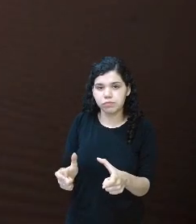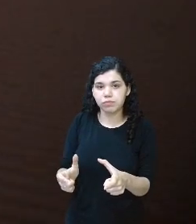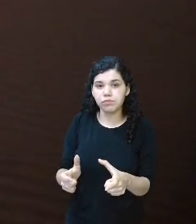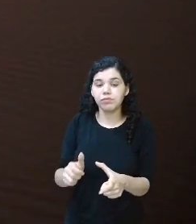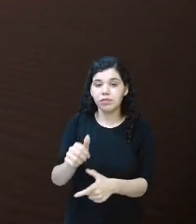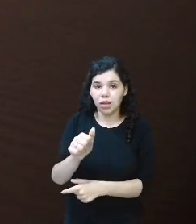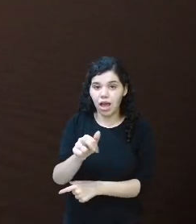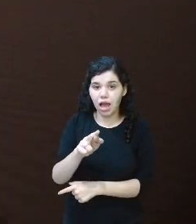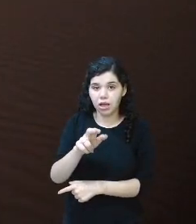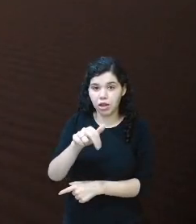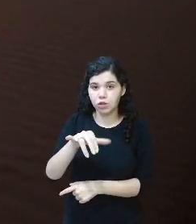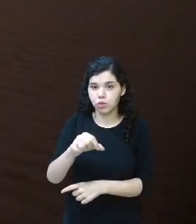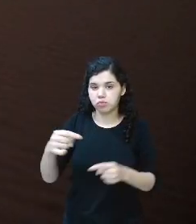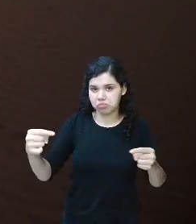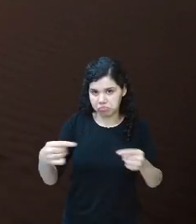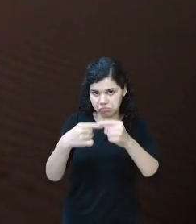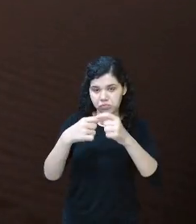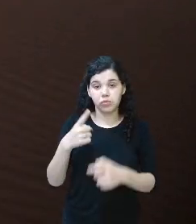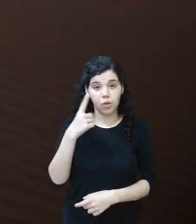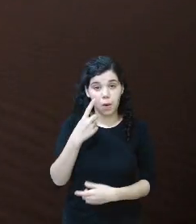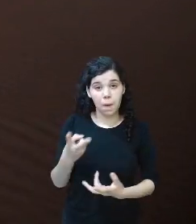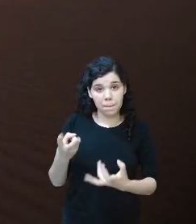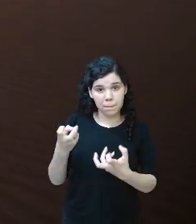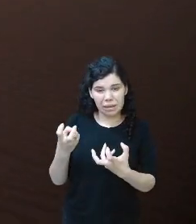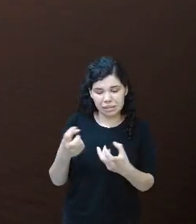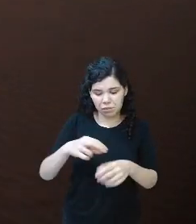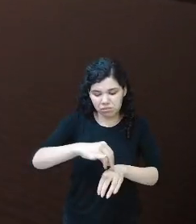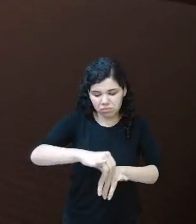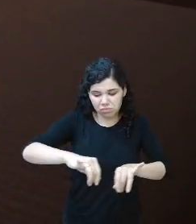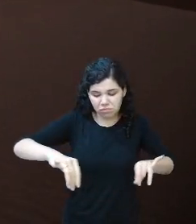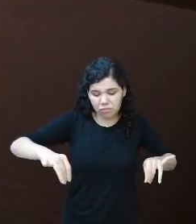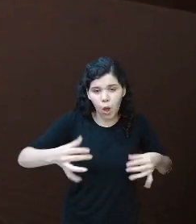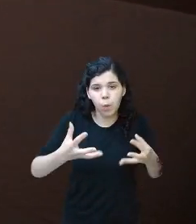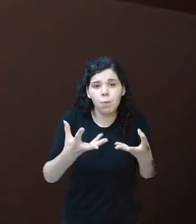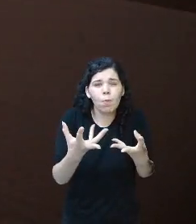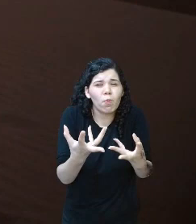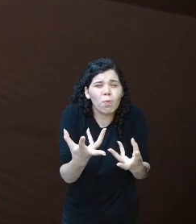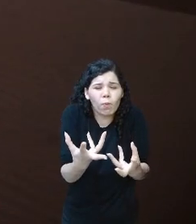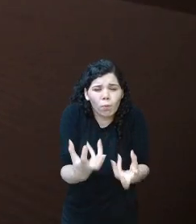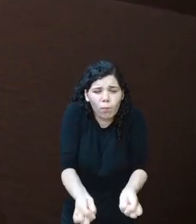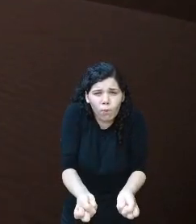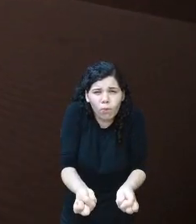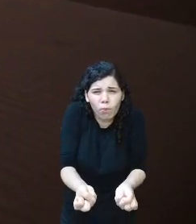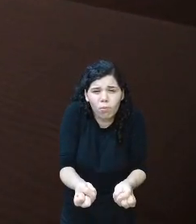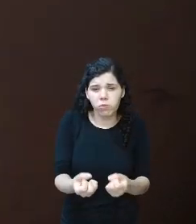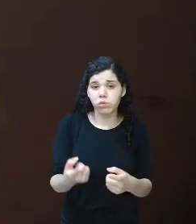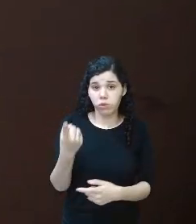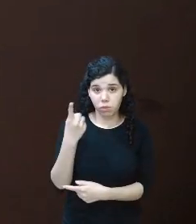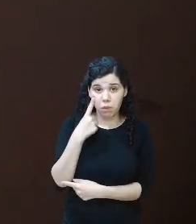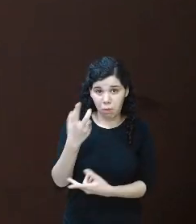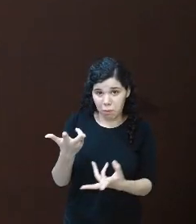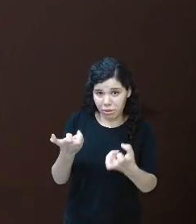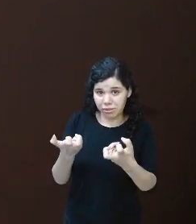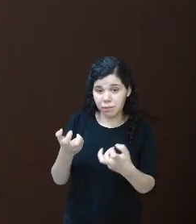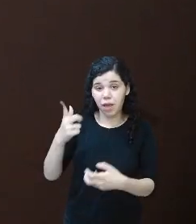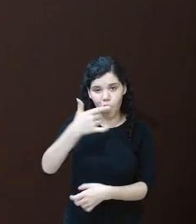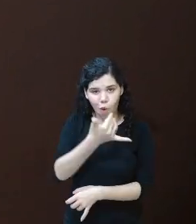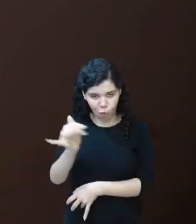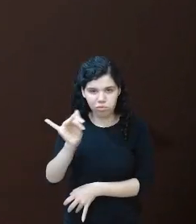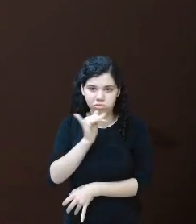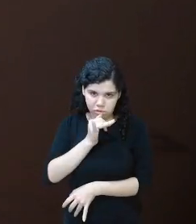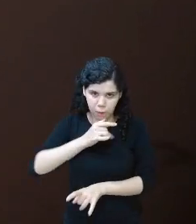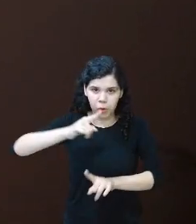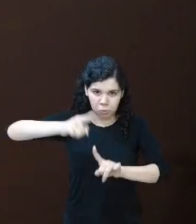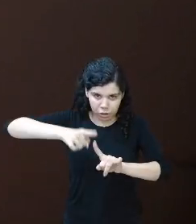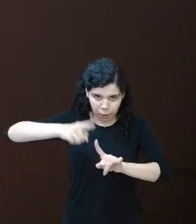solo arenoso. Observa como a areia é seca, muito seca. Então, é outro exemplo